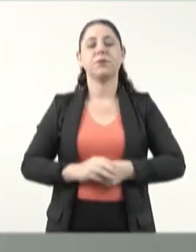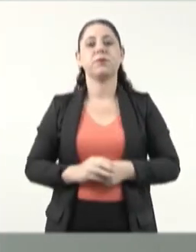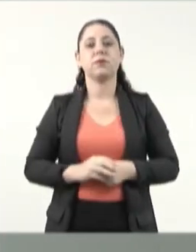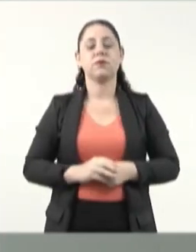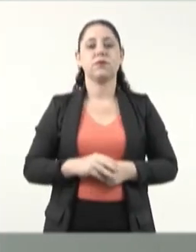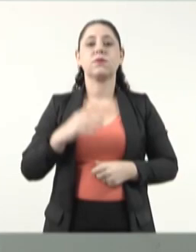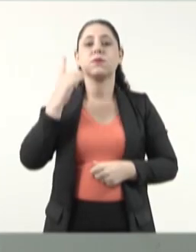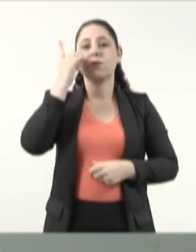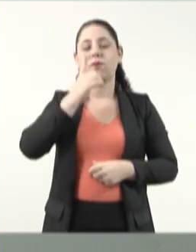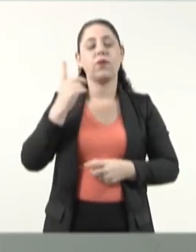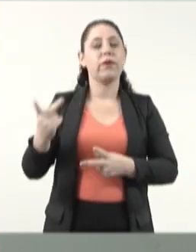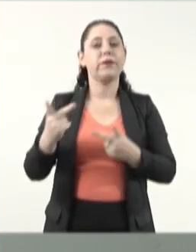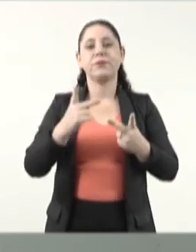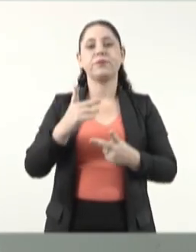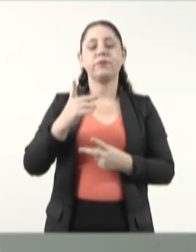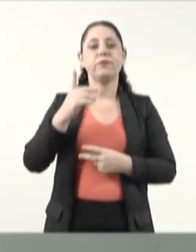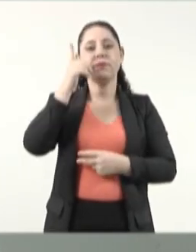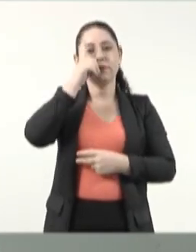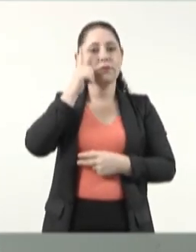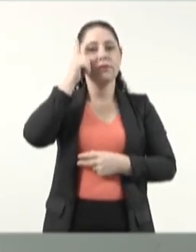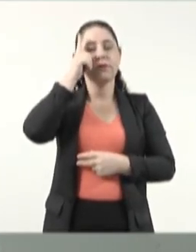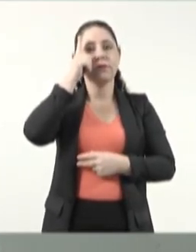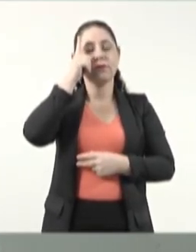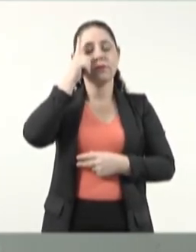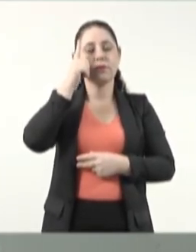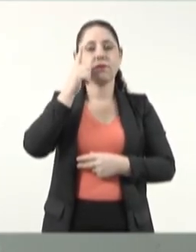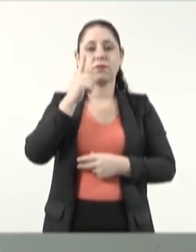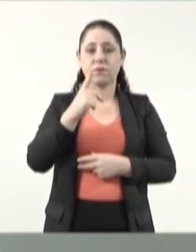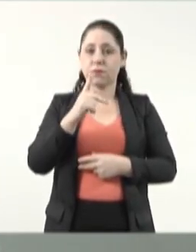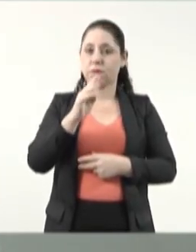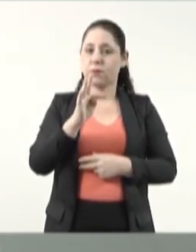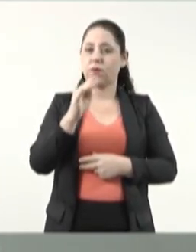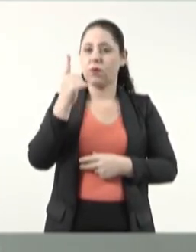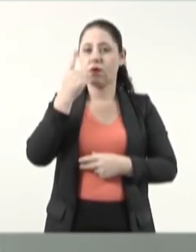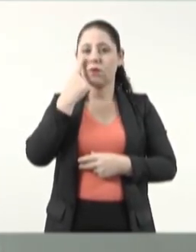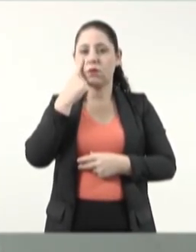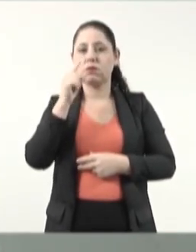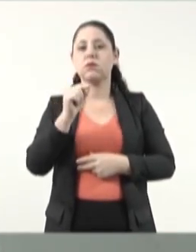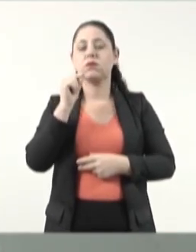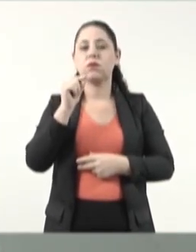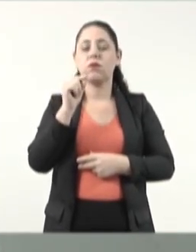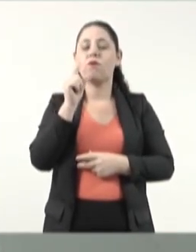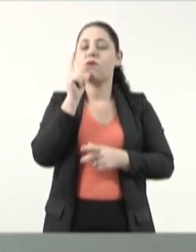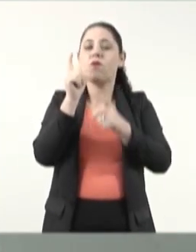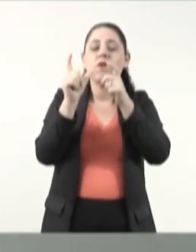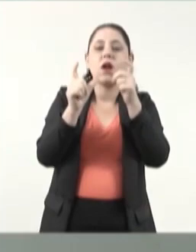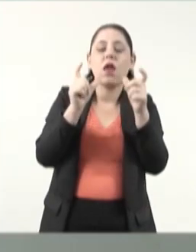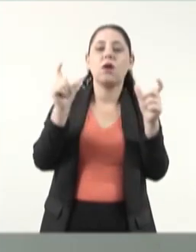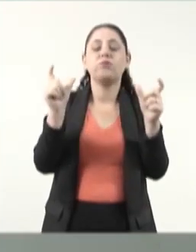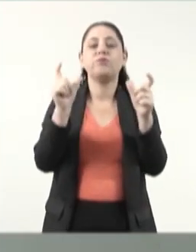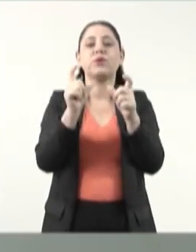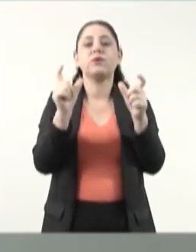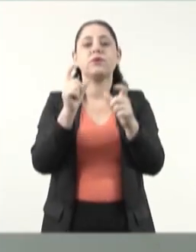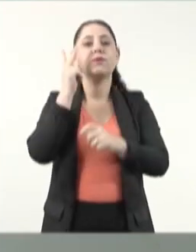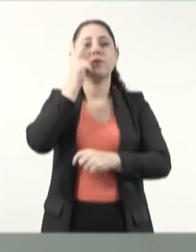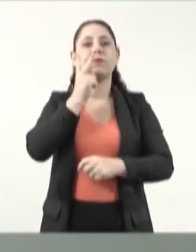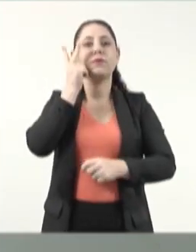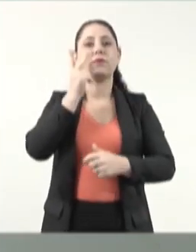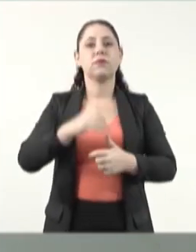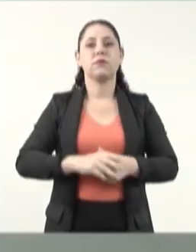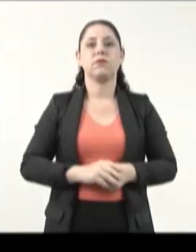e a convite da deputada Gleice Jane, do PT. Vamos rever, então, um trechinho da fala da vereadora Luísa Ribeiro.